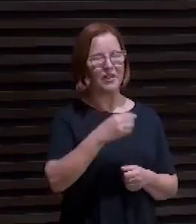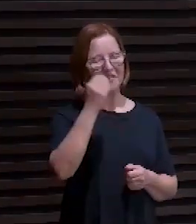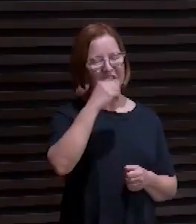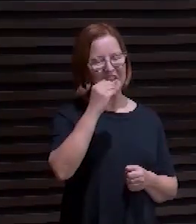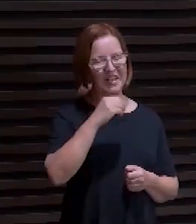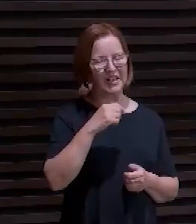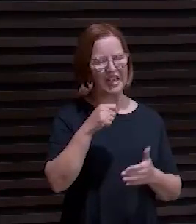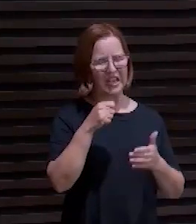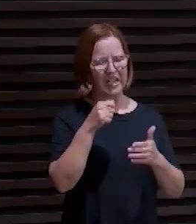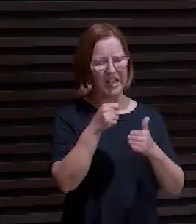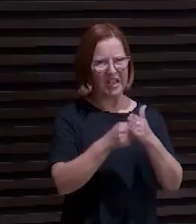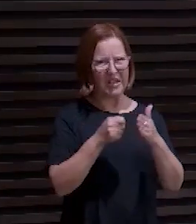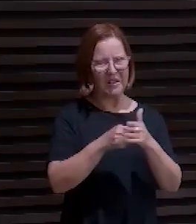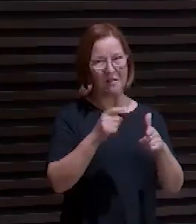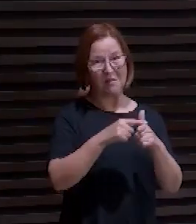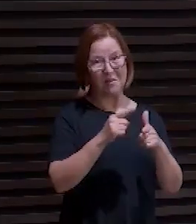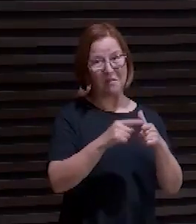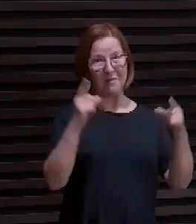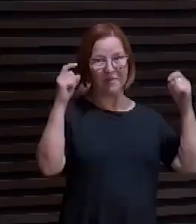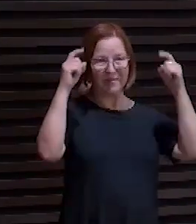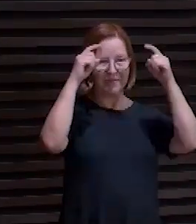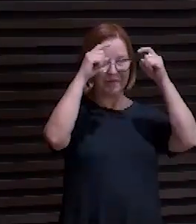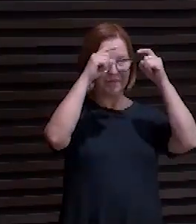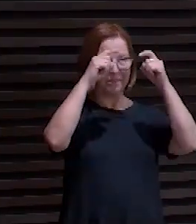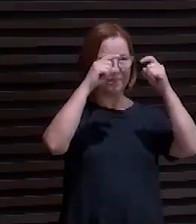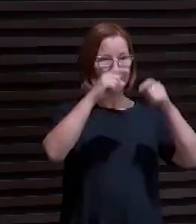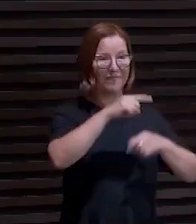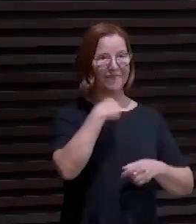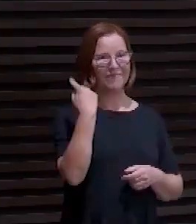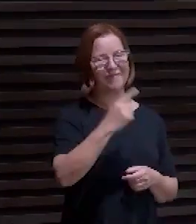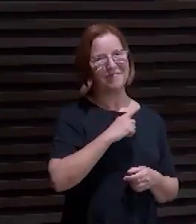nossos problemas, nas nossas dificuldades,